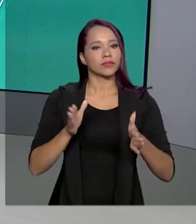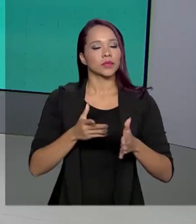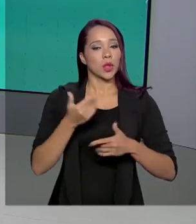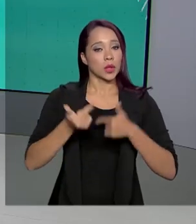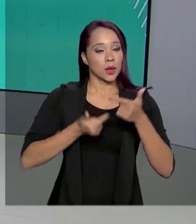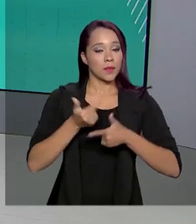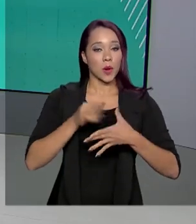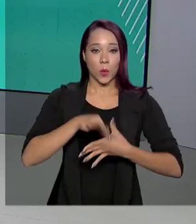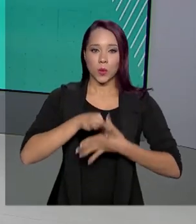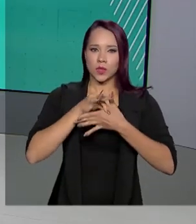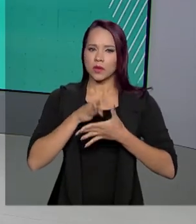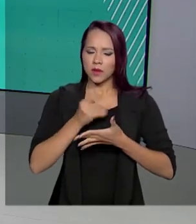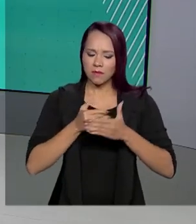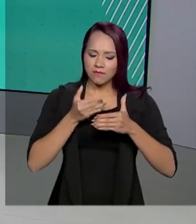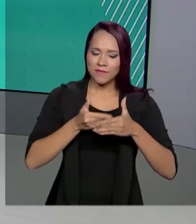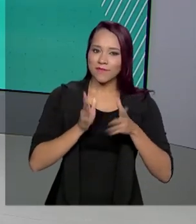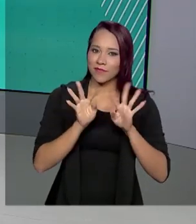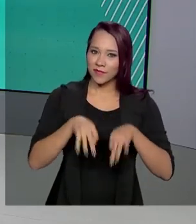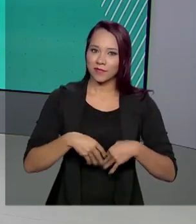está em fase de finalização.